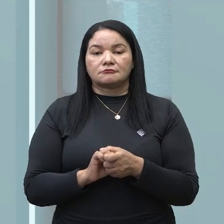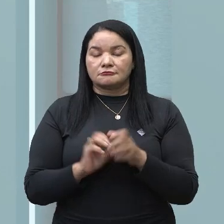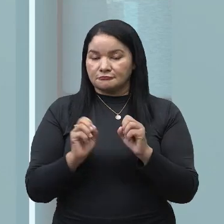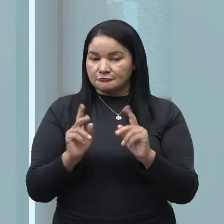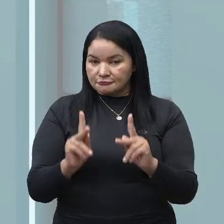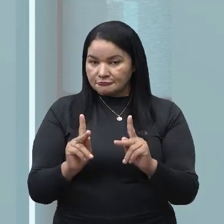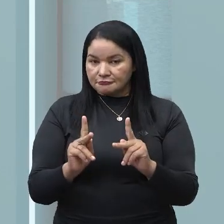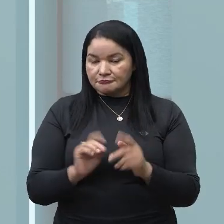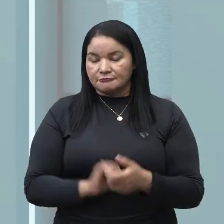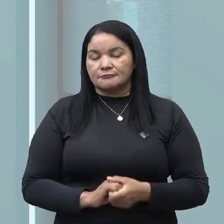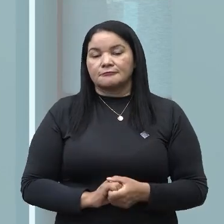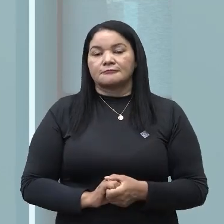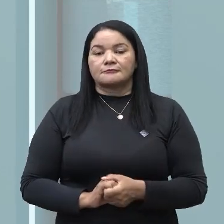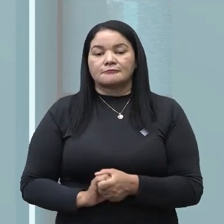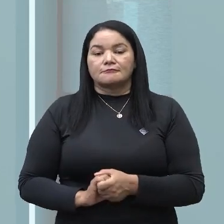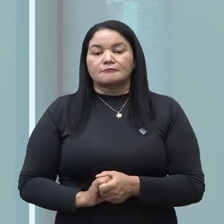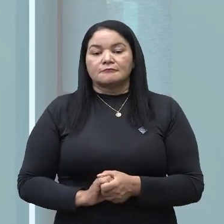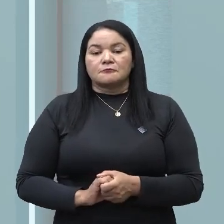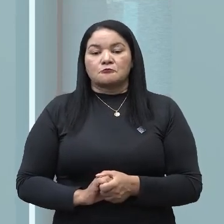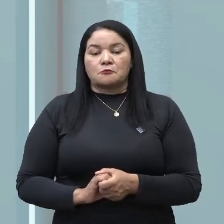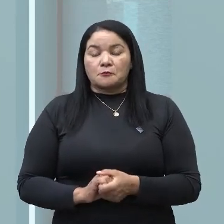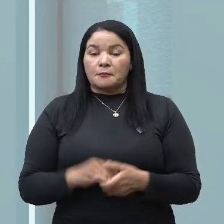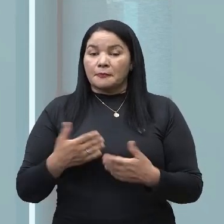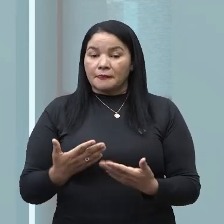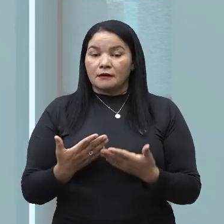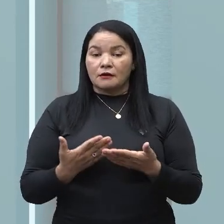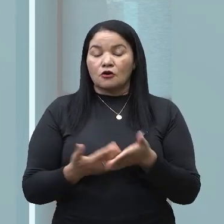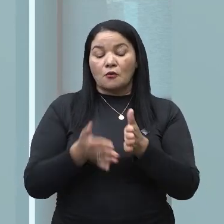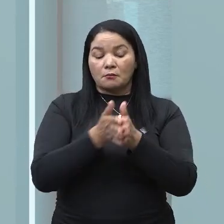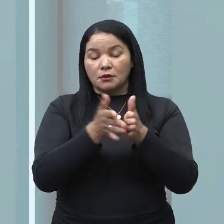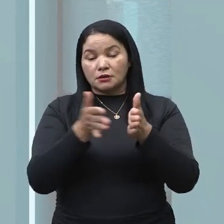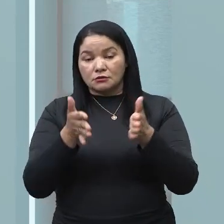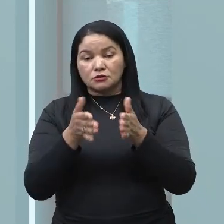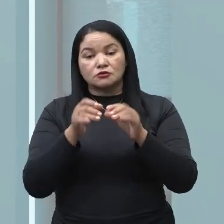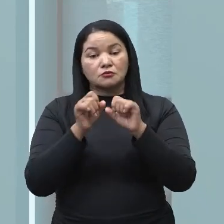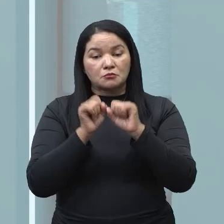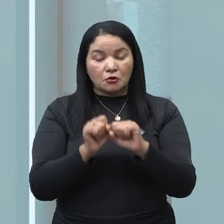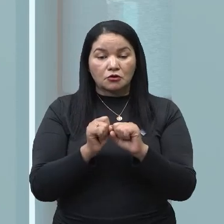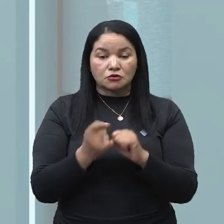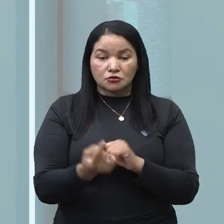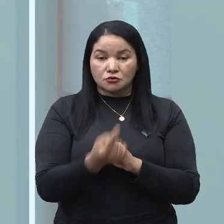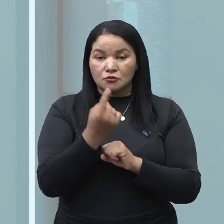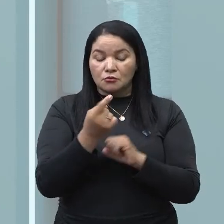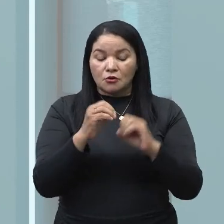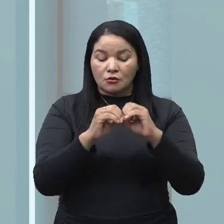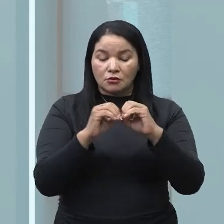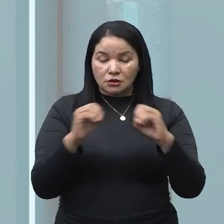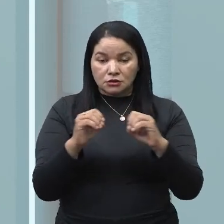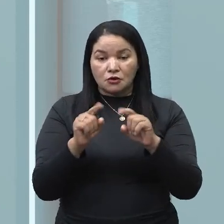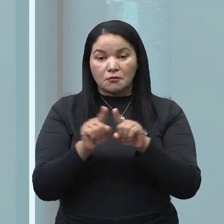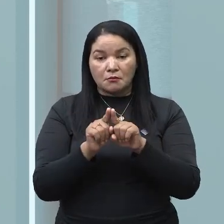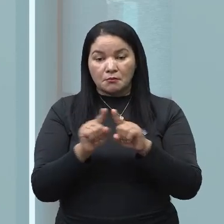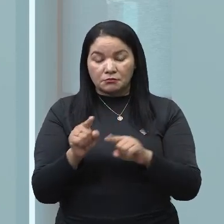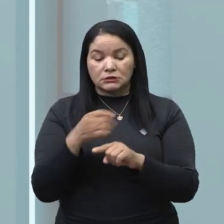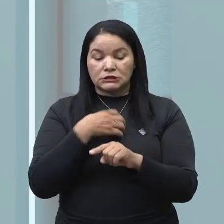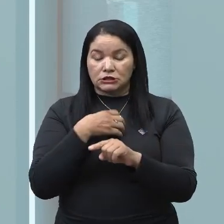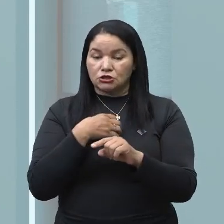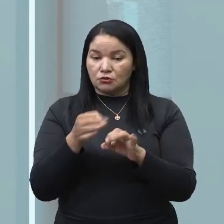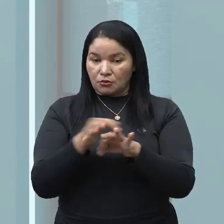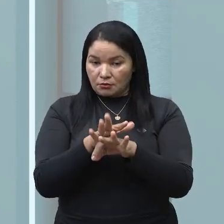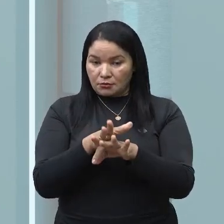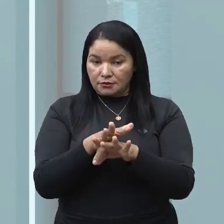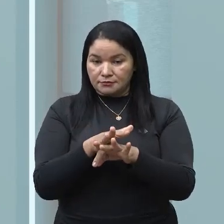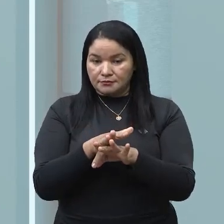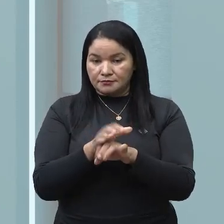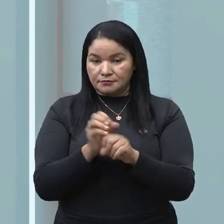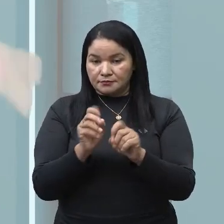Entenderam? Então, um período, ele pode ter uma oração, mas ele vai ter sentido completo. Só essa oração tem